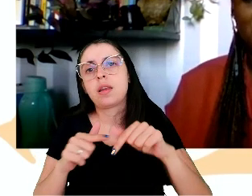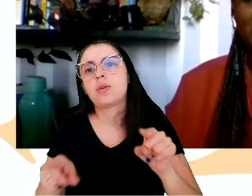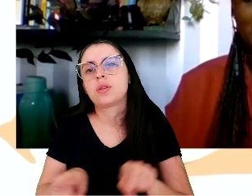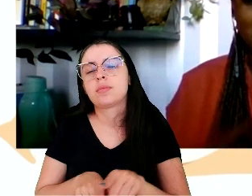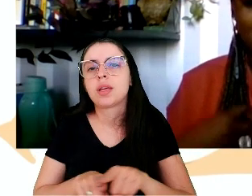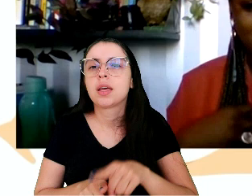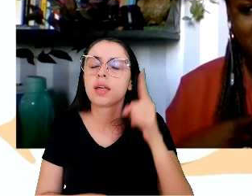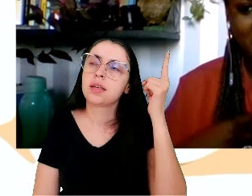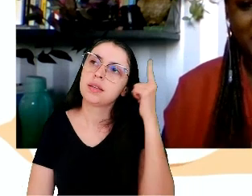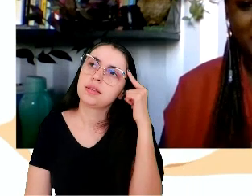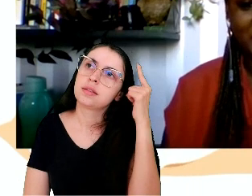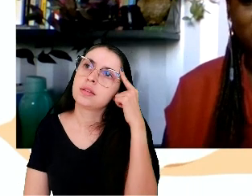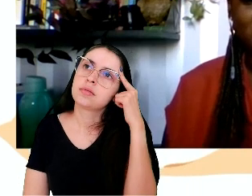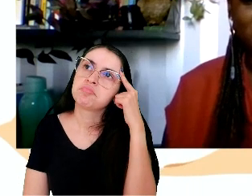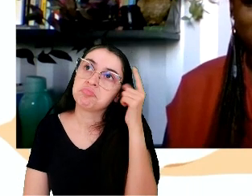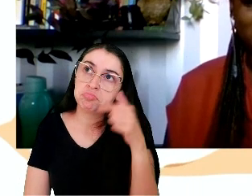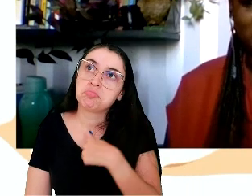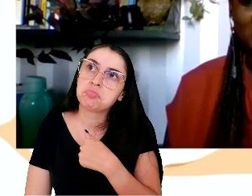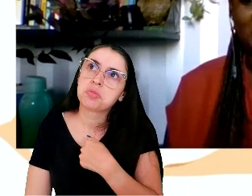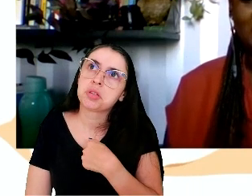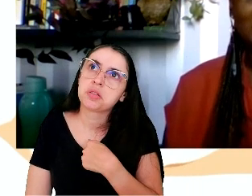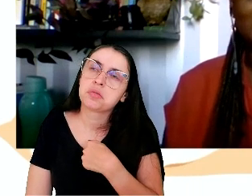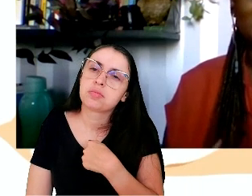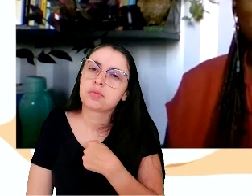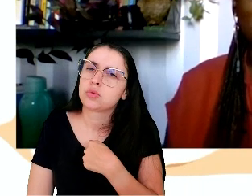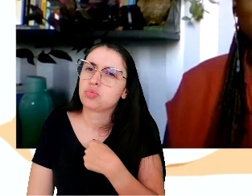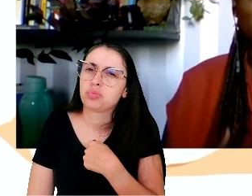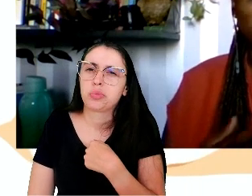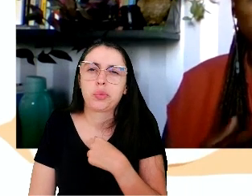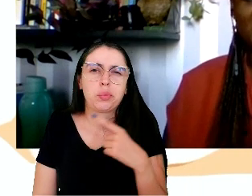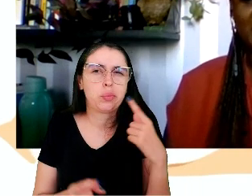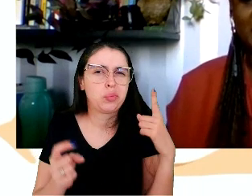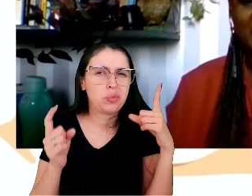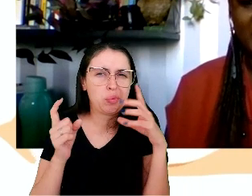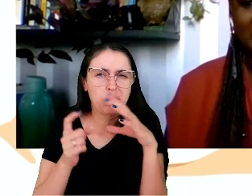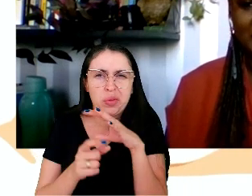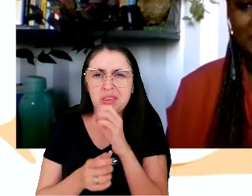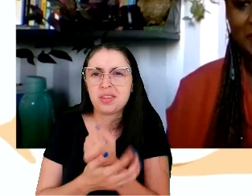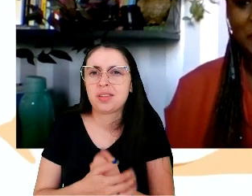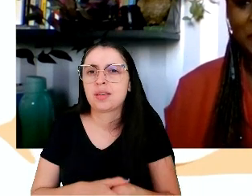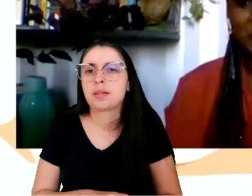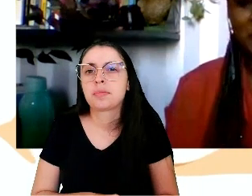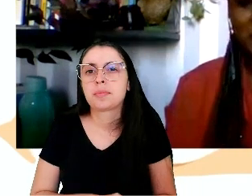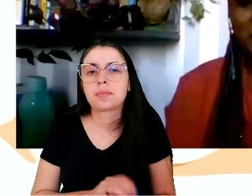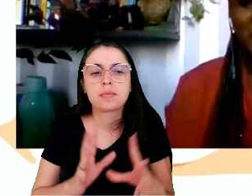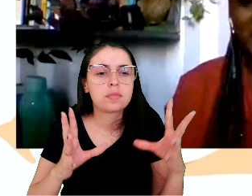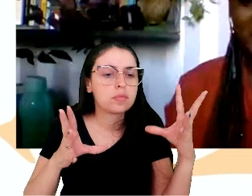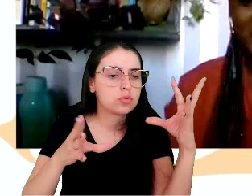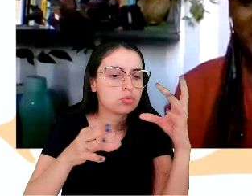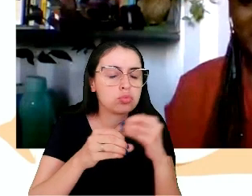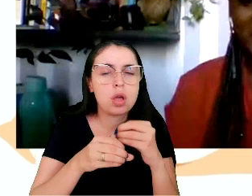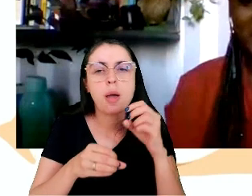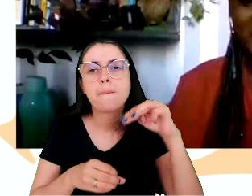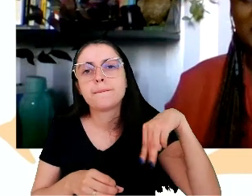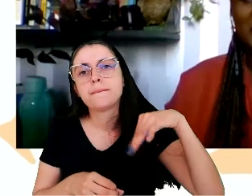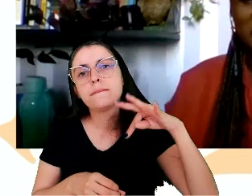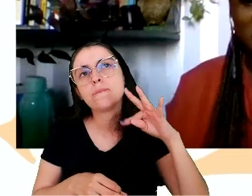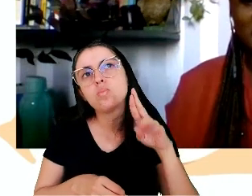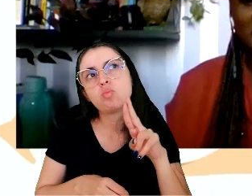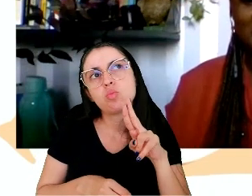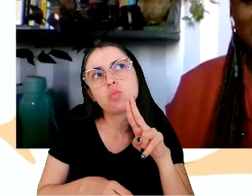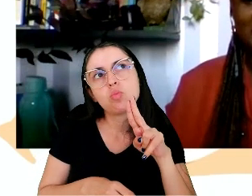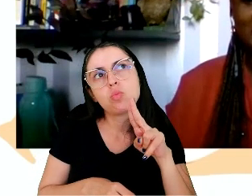ideia que para mim me parece muito absurda de sermos multifacetadas. É como